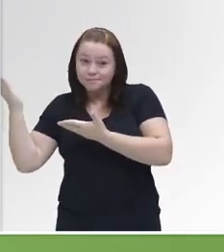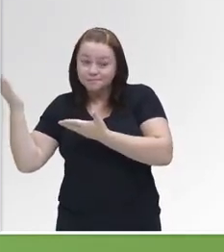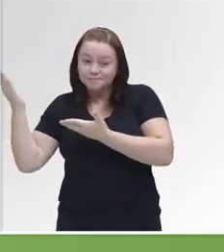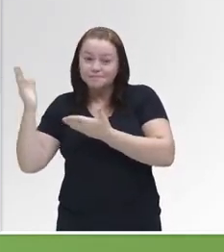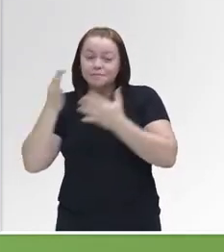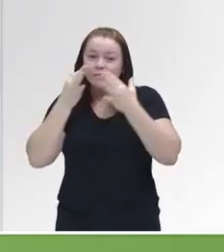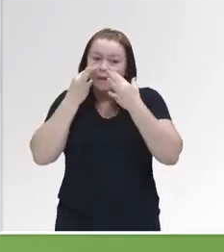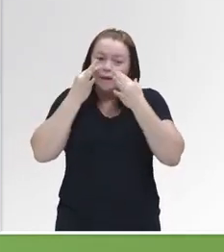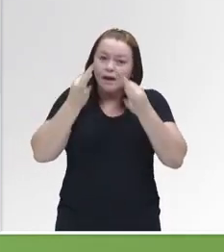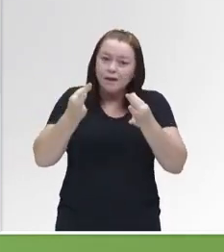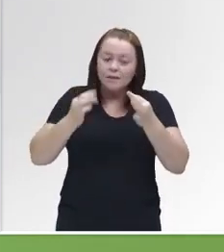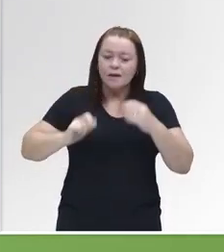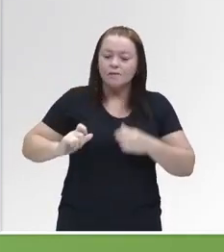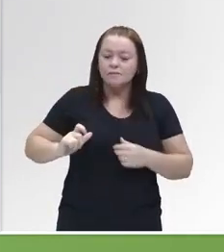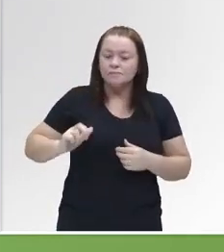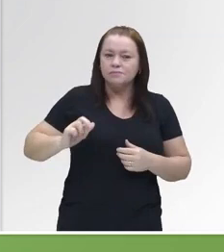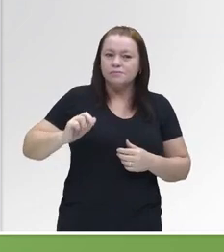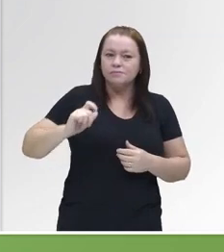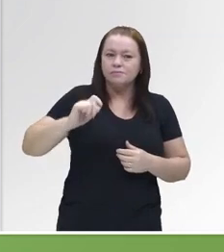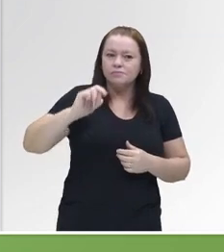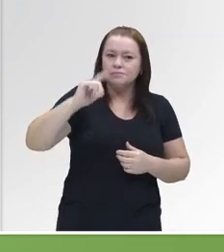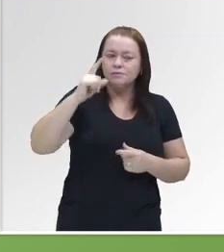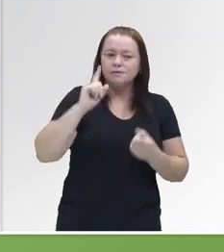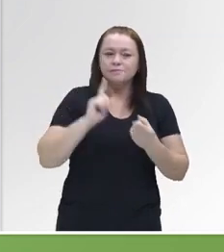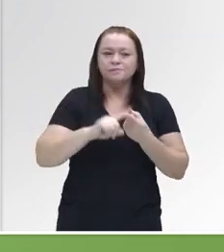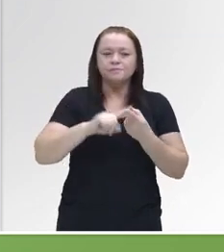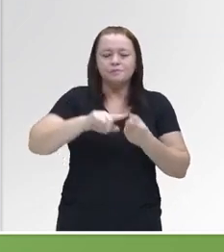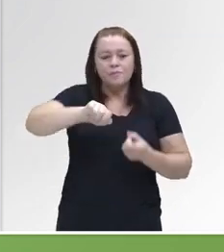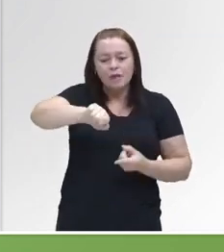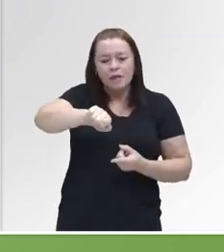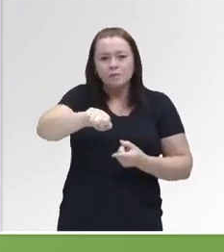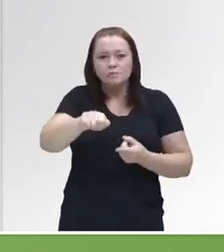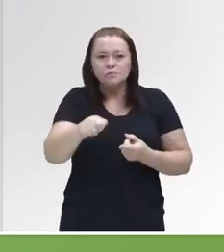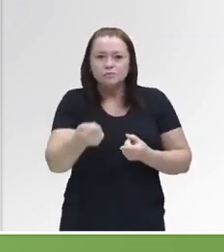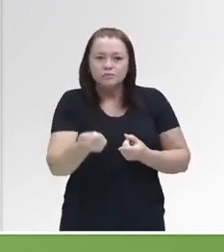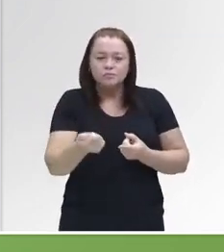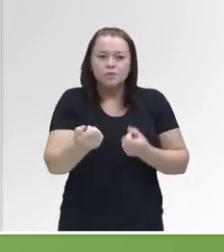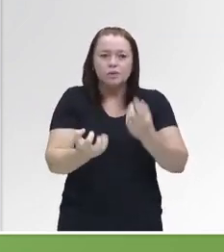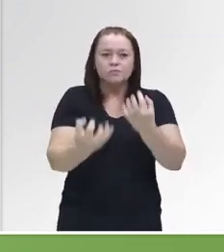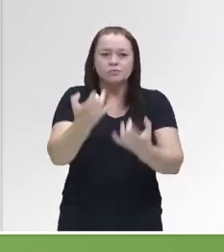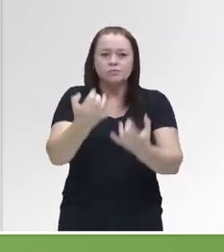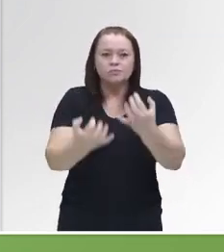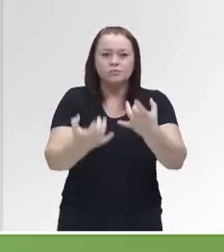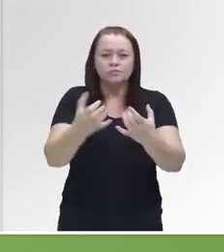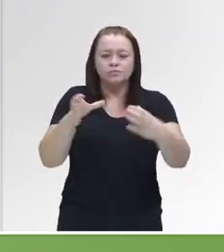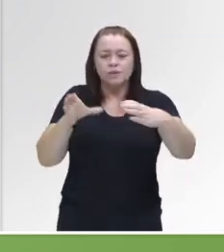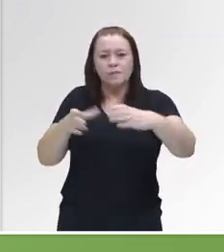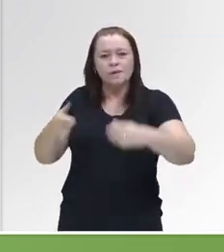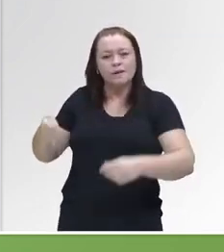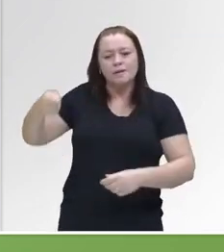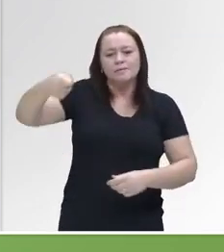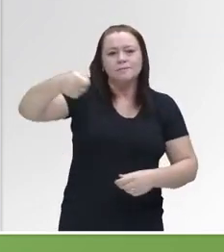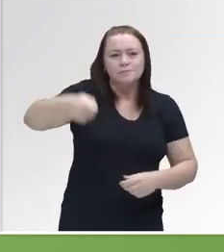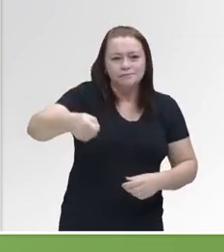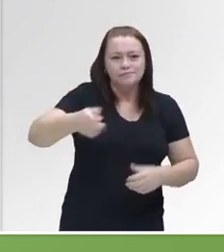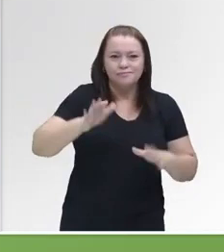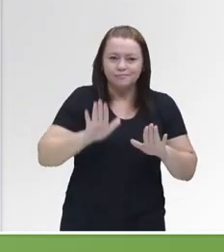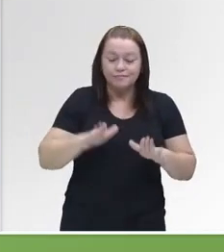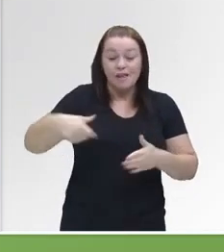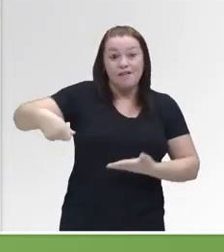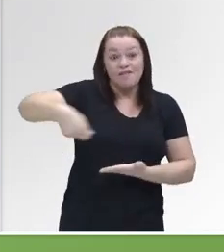escadas, fogão, ferro de passar, né, que ele pode provocar queimaduras graves,